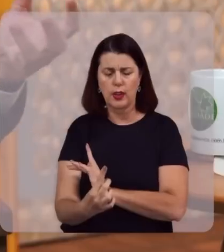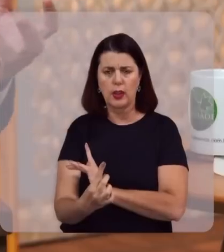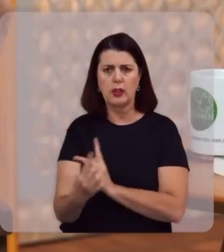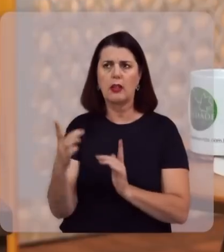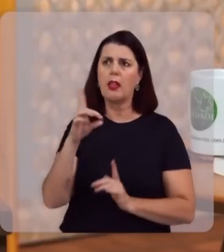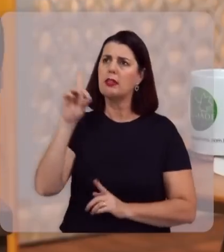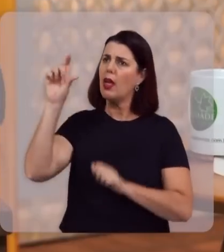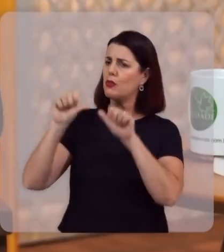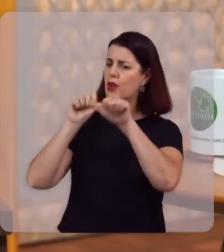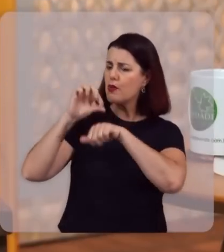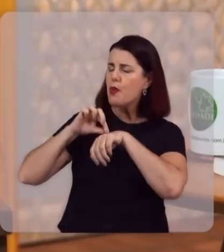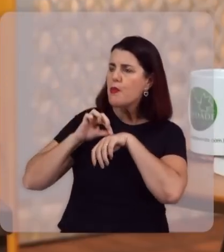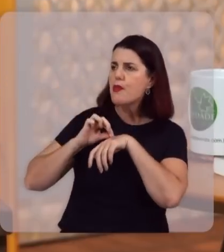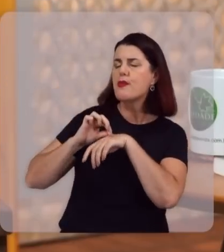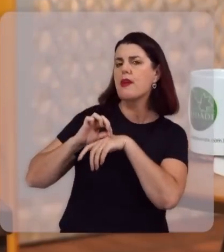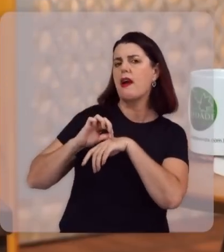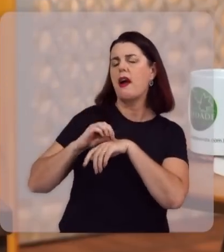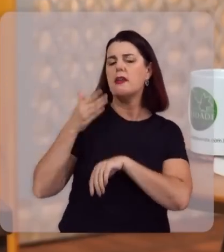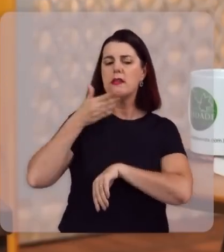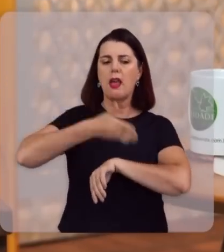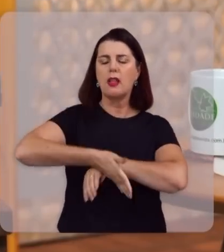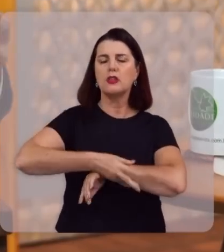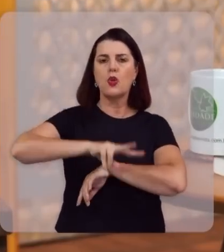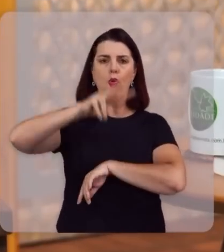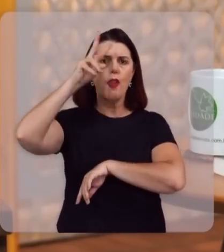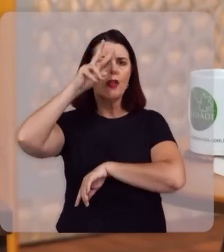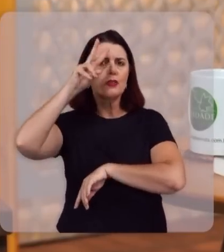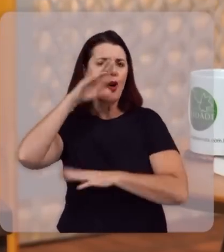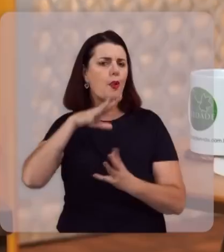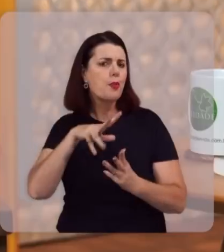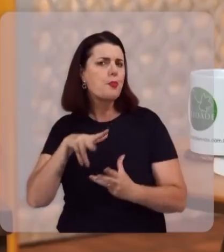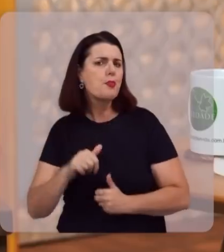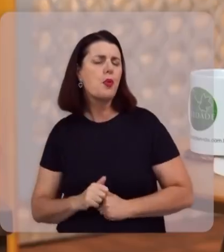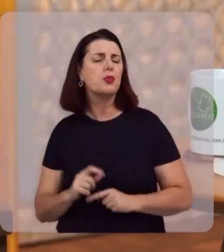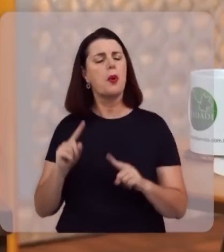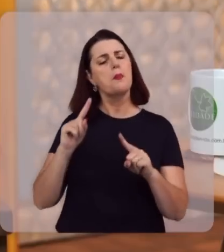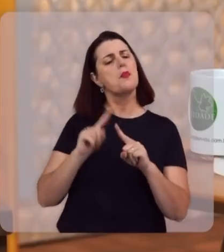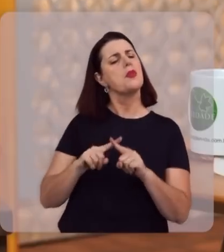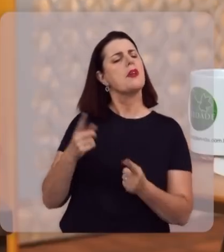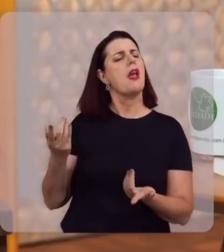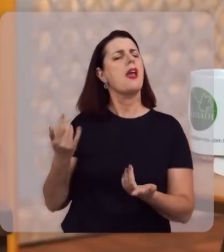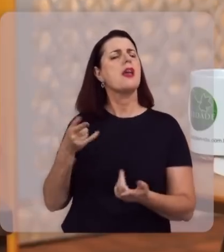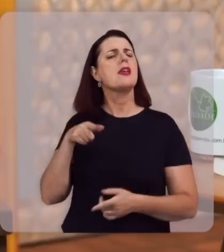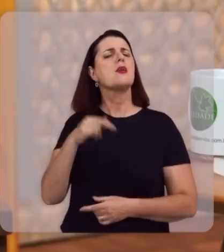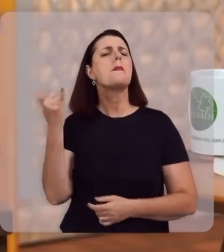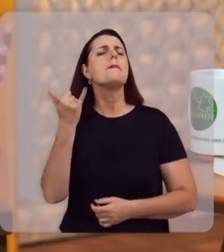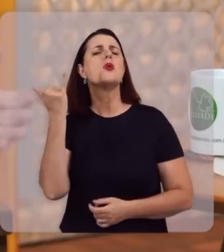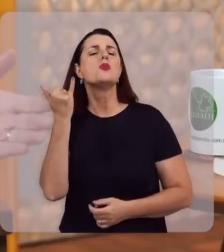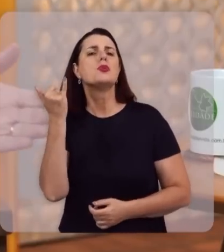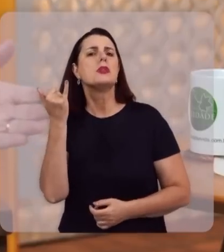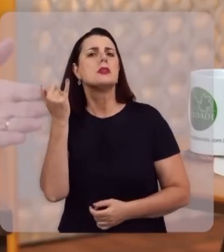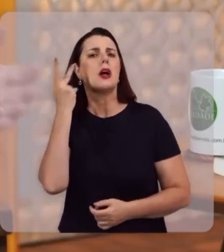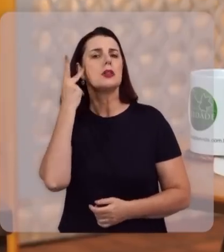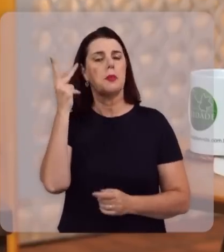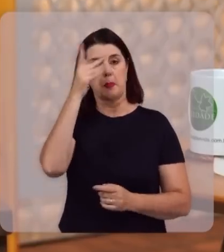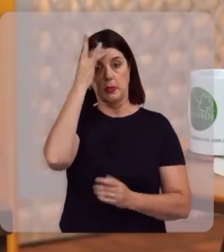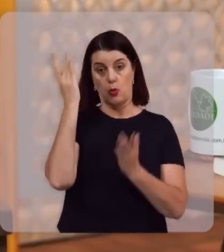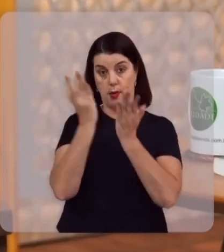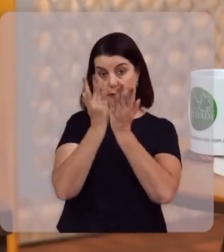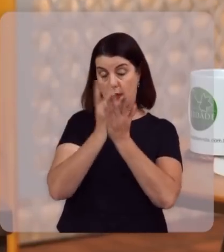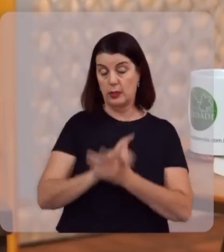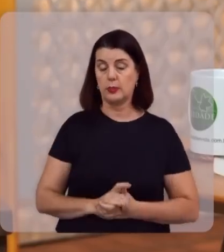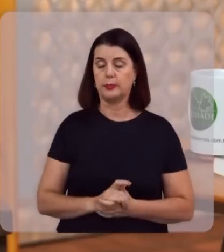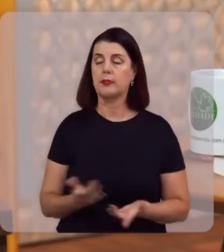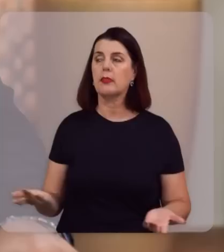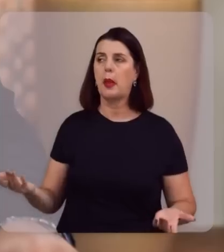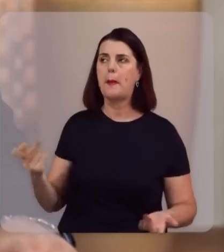Jesus, como o senhor disse, o Deus encarnado que entrou no mundo, na história? Por que isso é tão fundamental para a